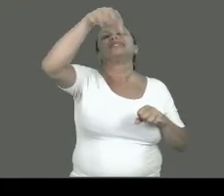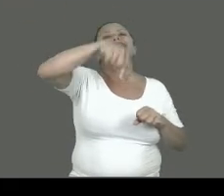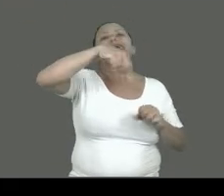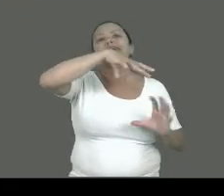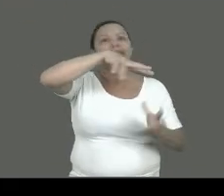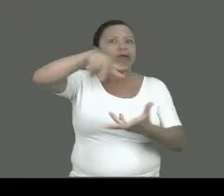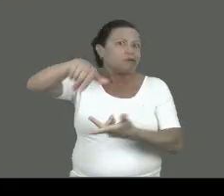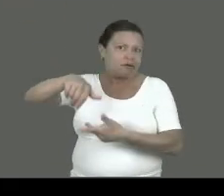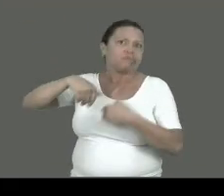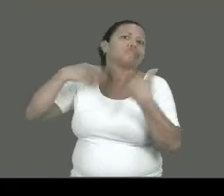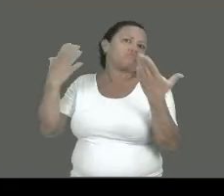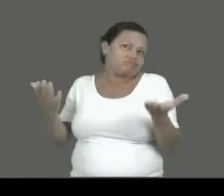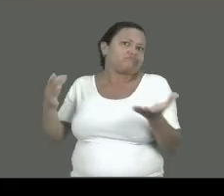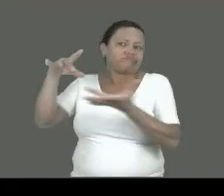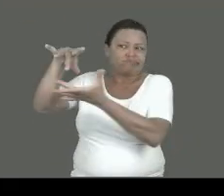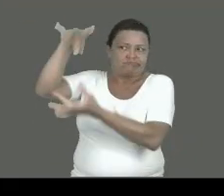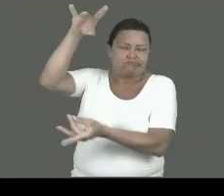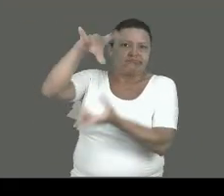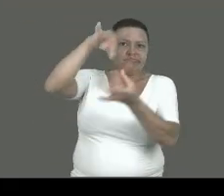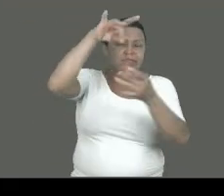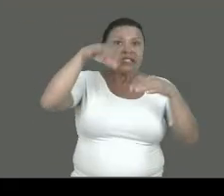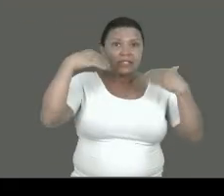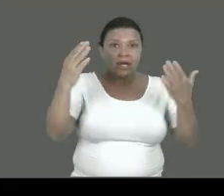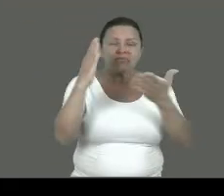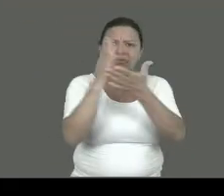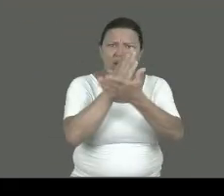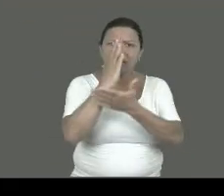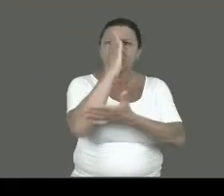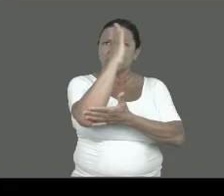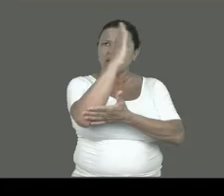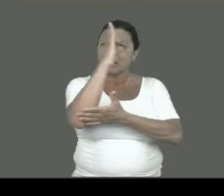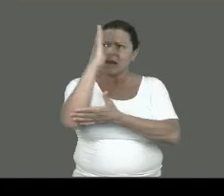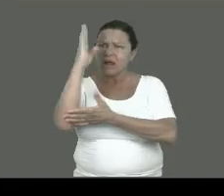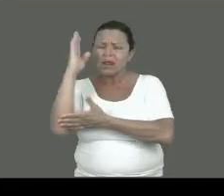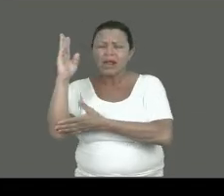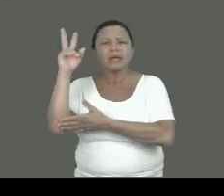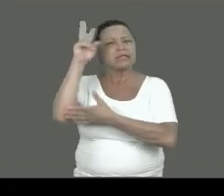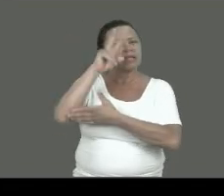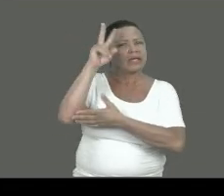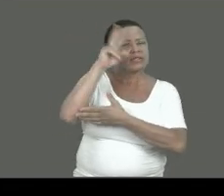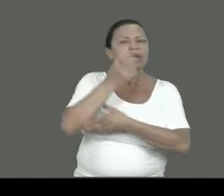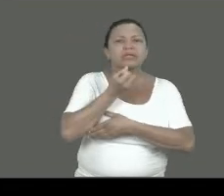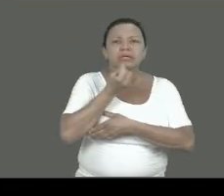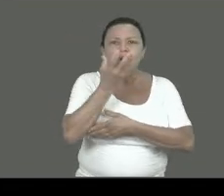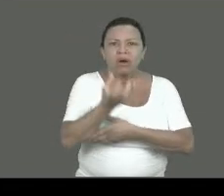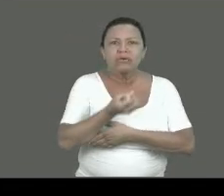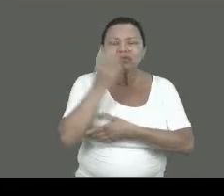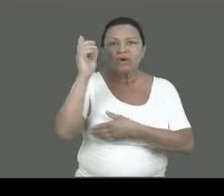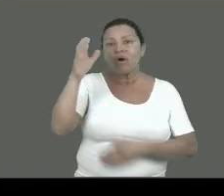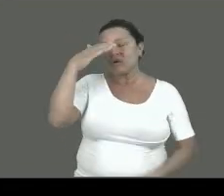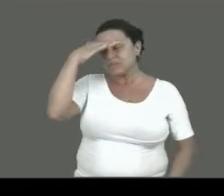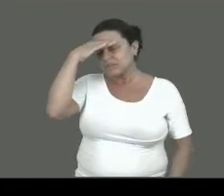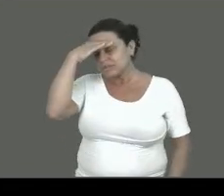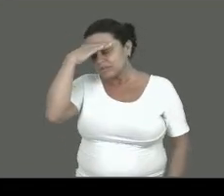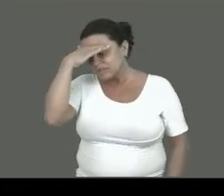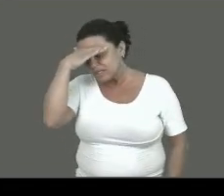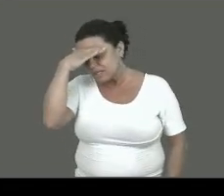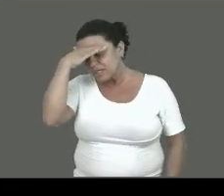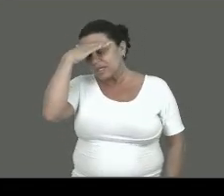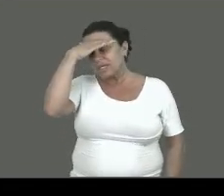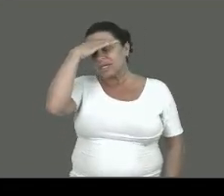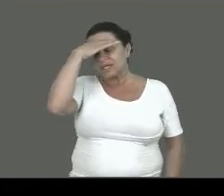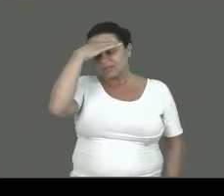Terra. Através da literatura e das histórias que são contadas por Chico Xavier, por